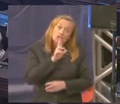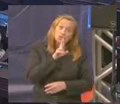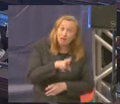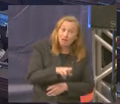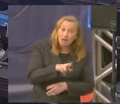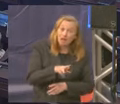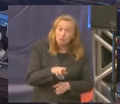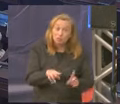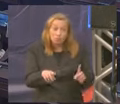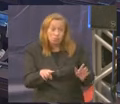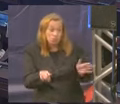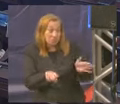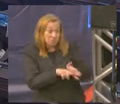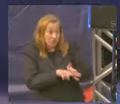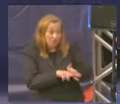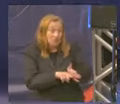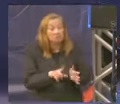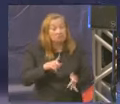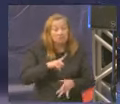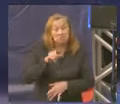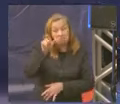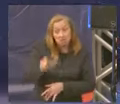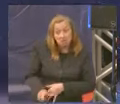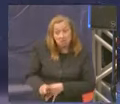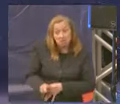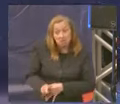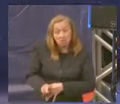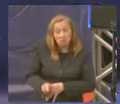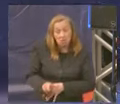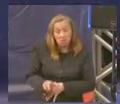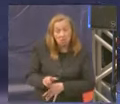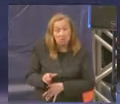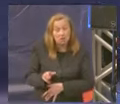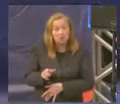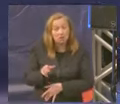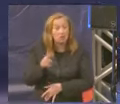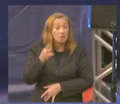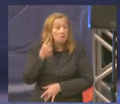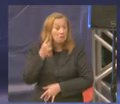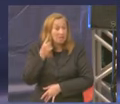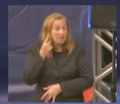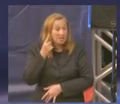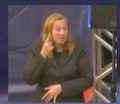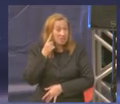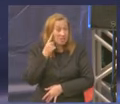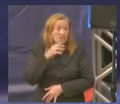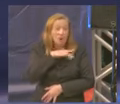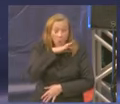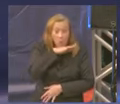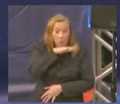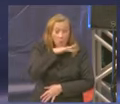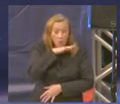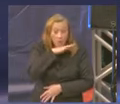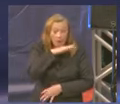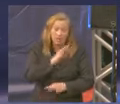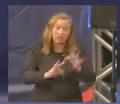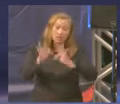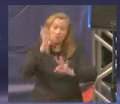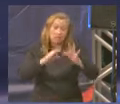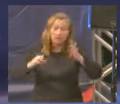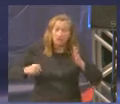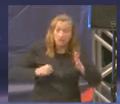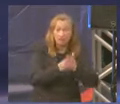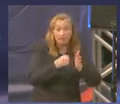iminentes. Há pessoas que são pessimistas em relação à tecnologia e o impacto dela no mercado de